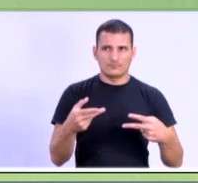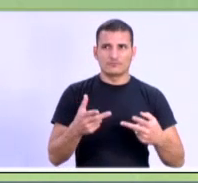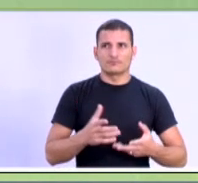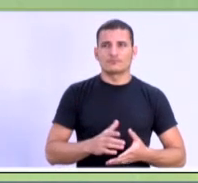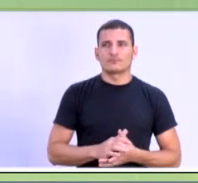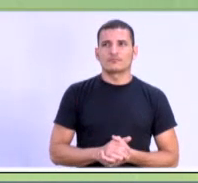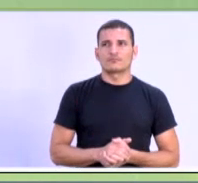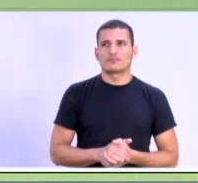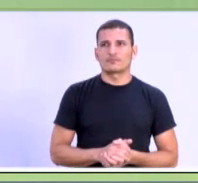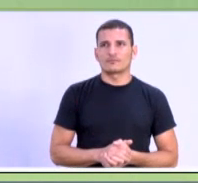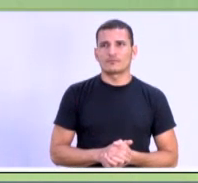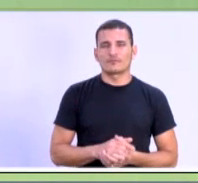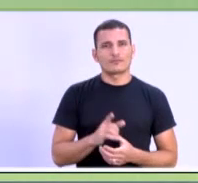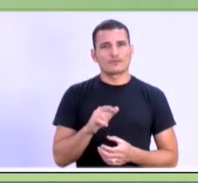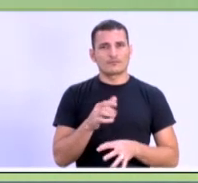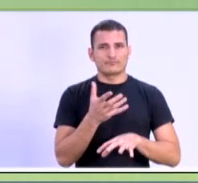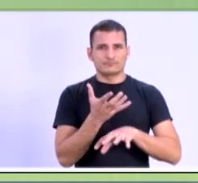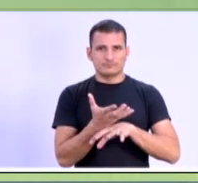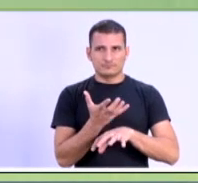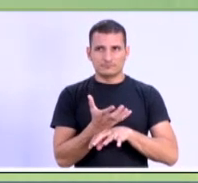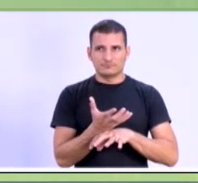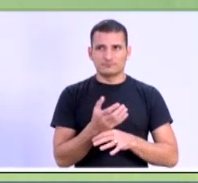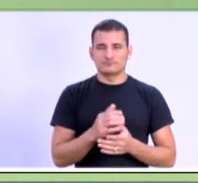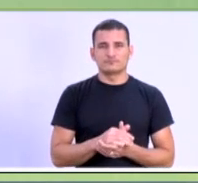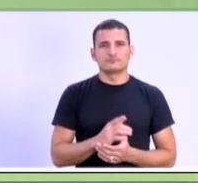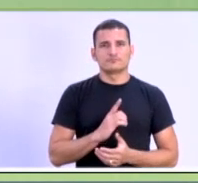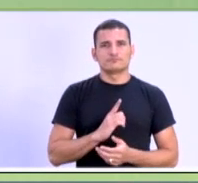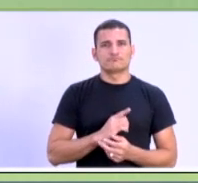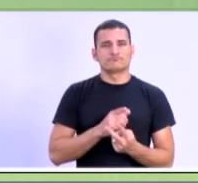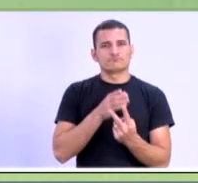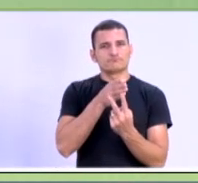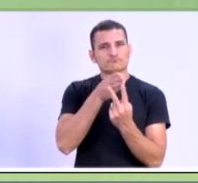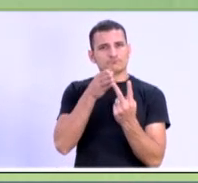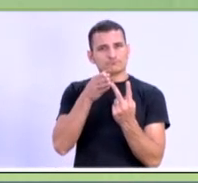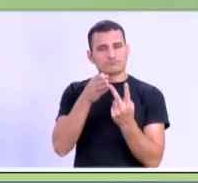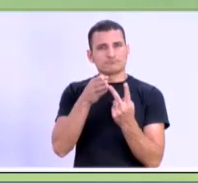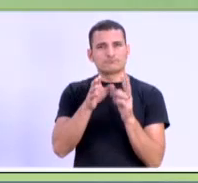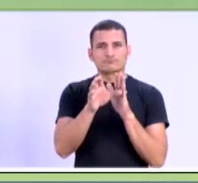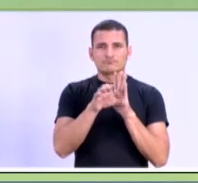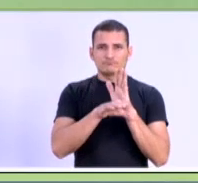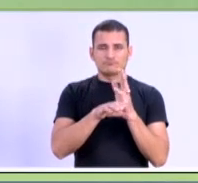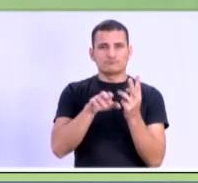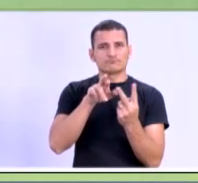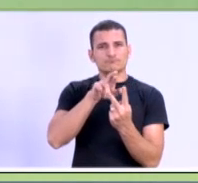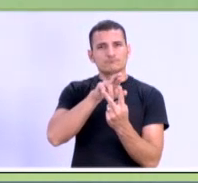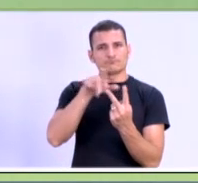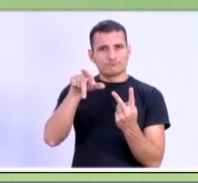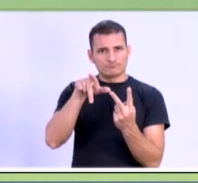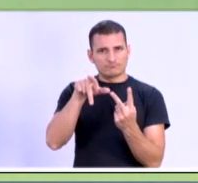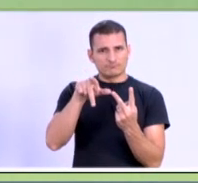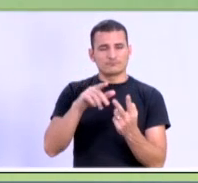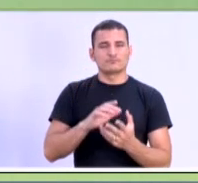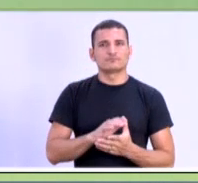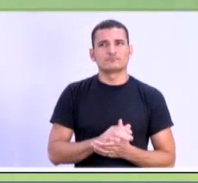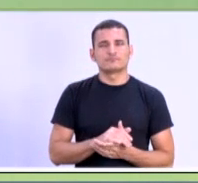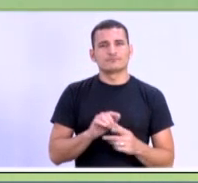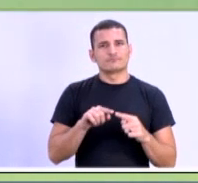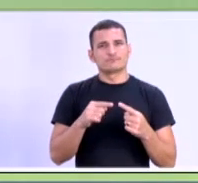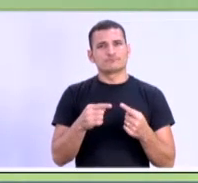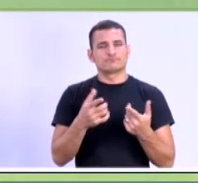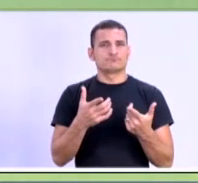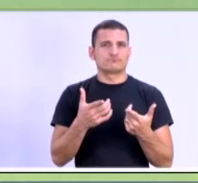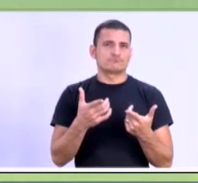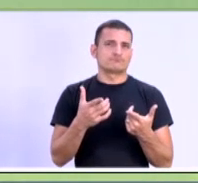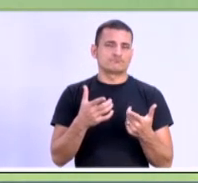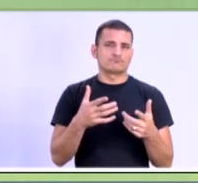estamos, a nossa disciplina, né? Temos 2 conceitos bem distintos, mas que deixam ainda muita gente confusa